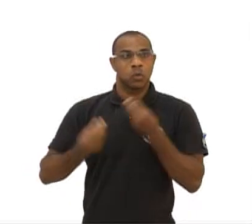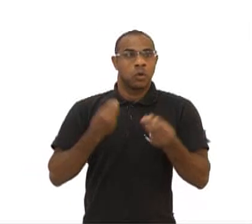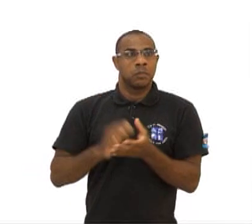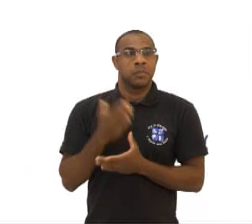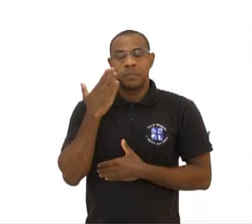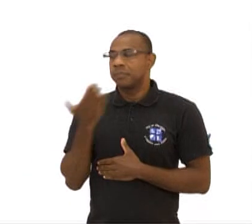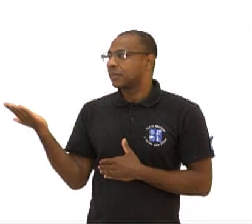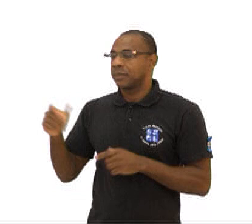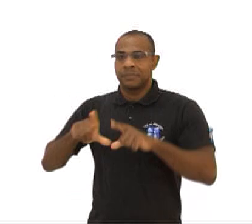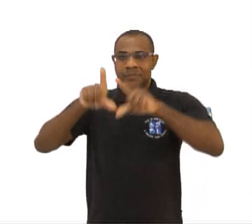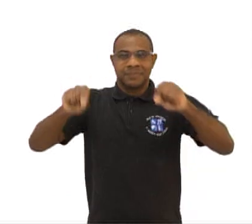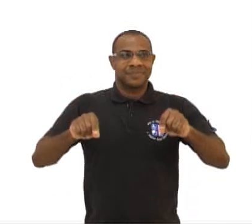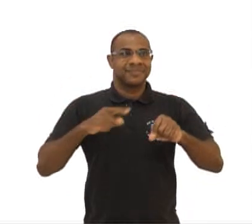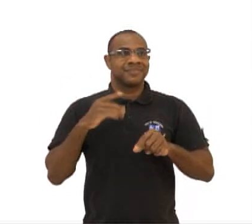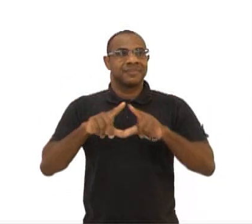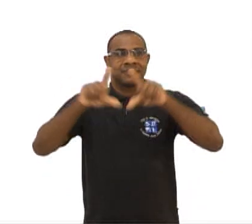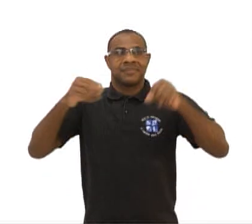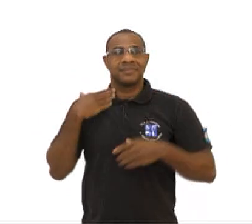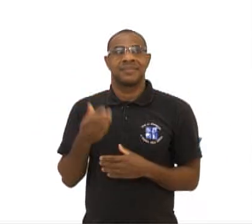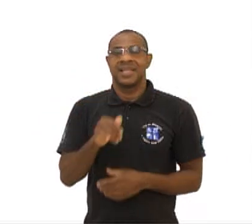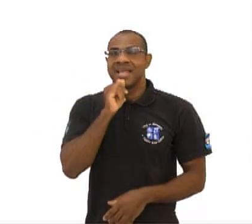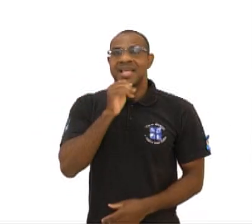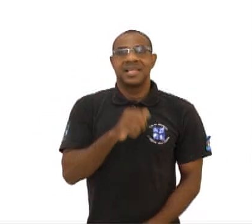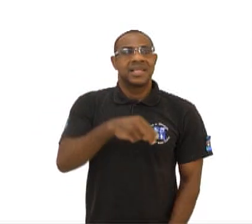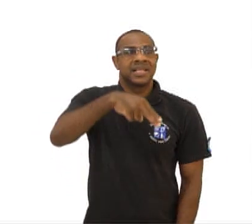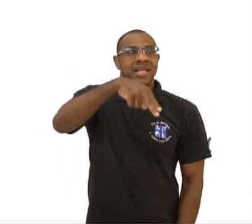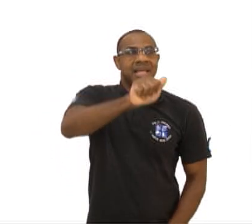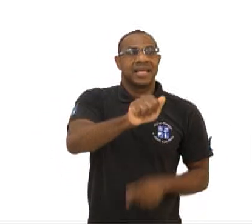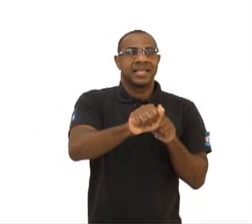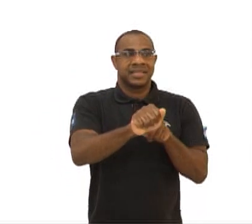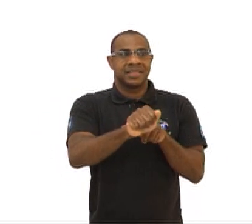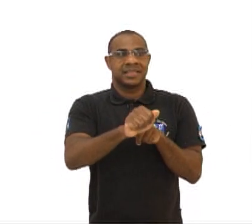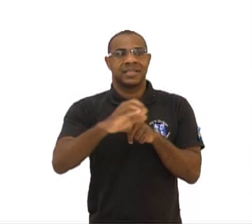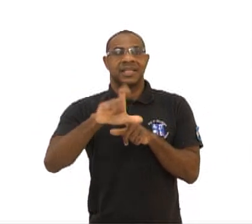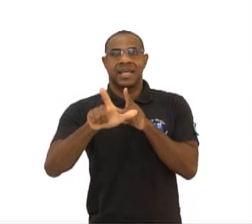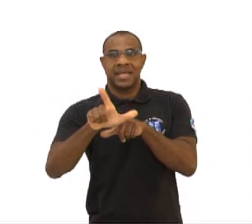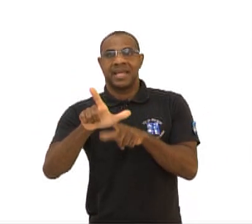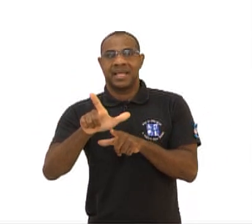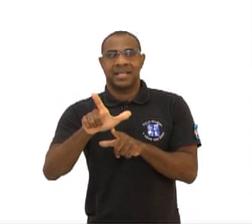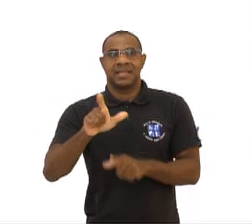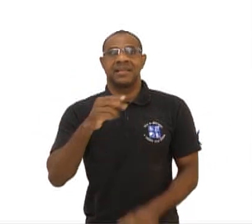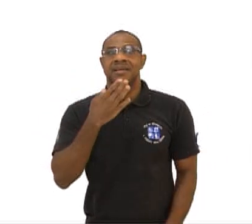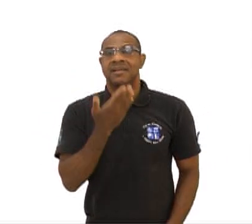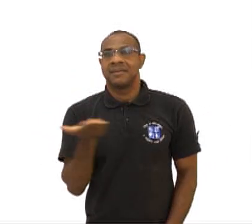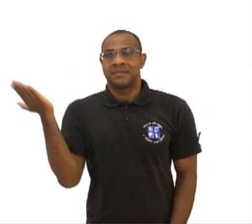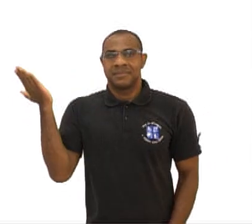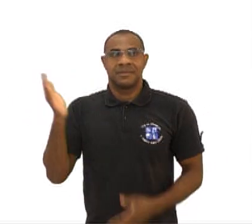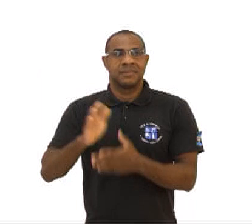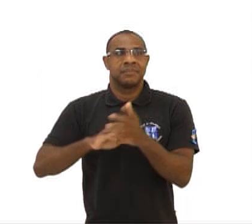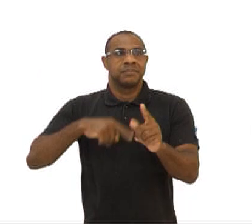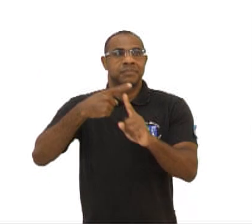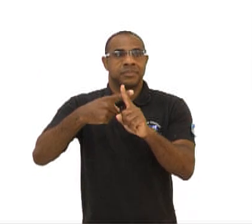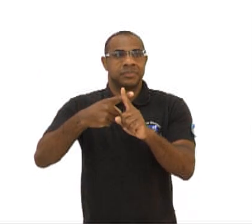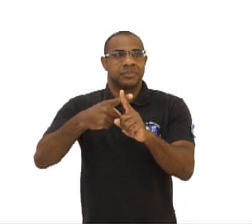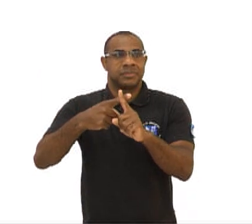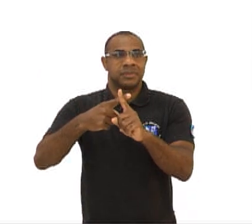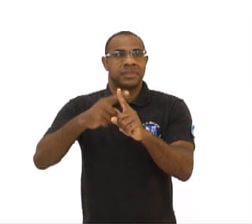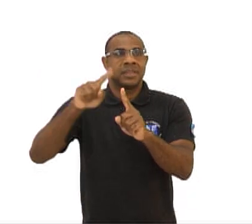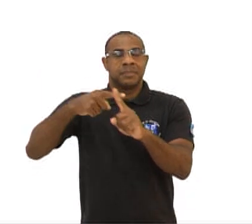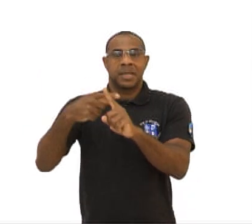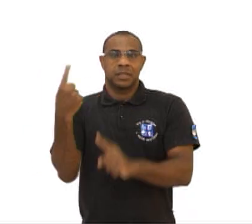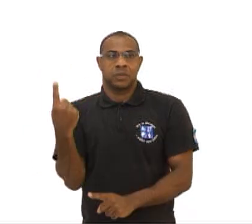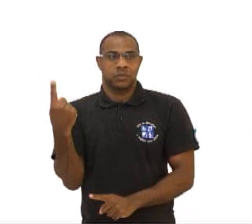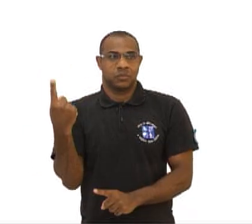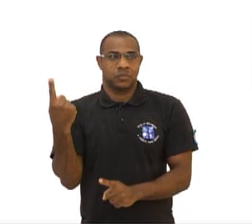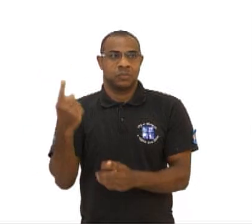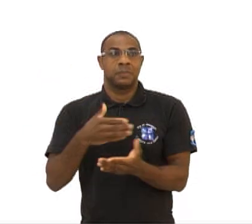gente tem a situação lá do nosso sal de cozinha, que é o NaCl. Então, para o sódio ele é positivo, NOx mais 1, ok? Tem